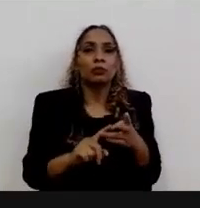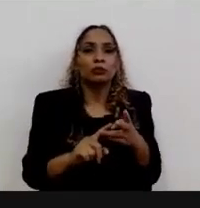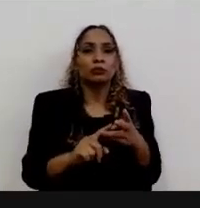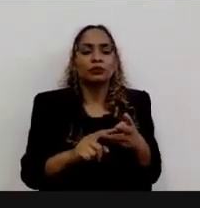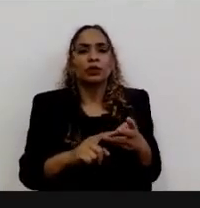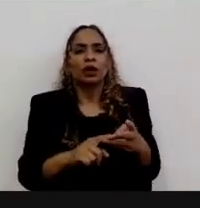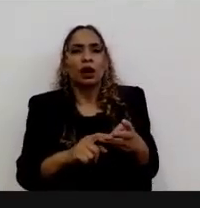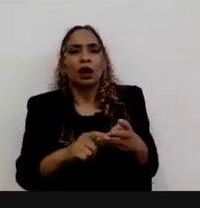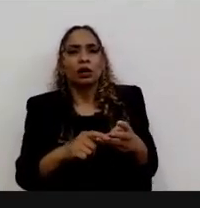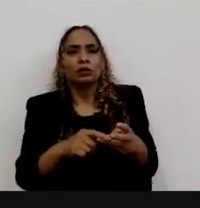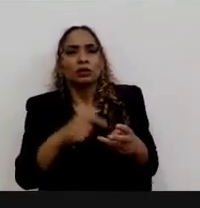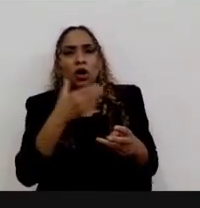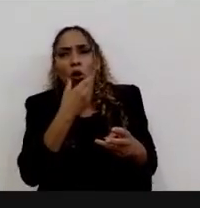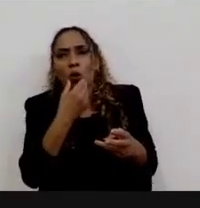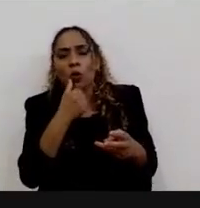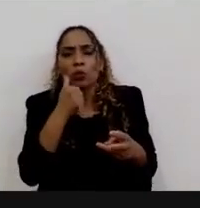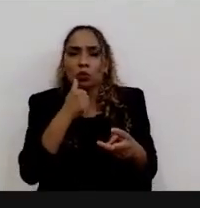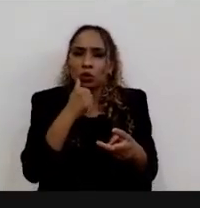sexo, data de nascimento,